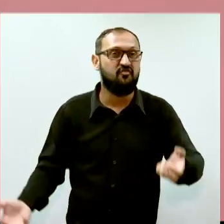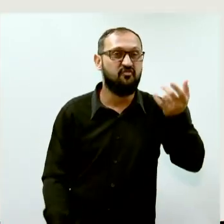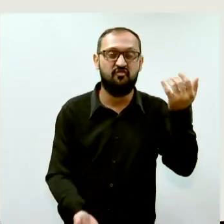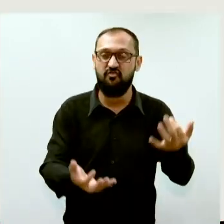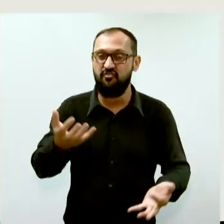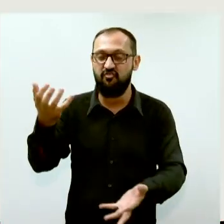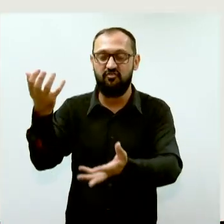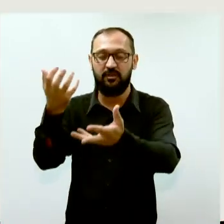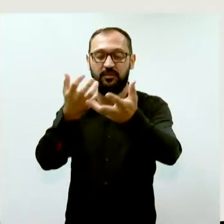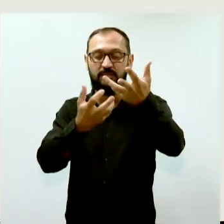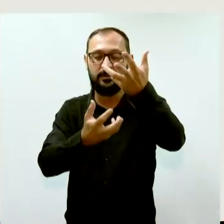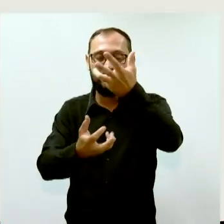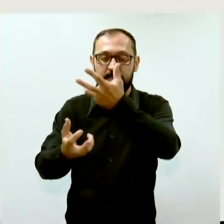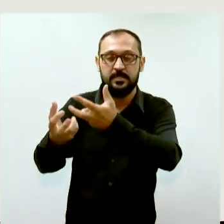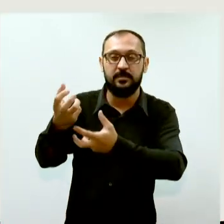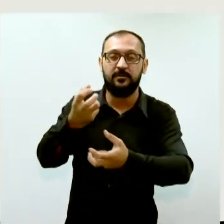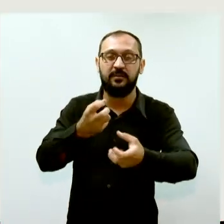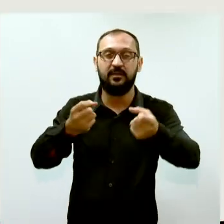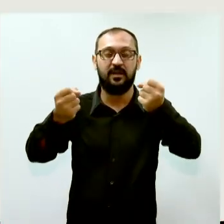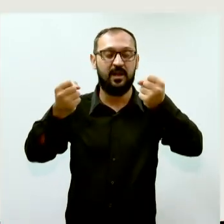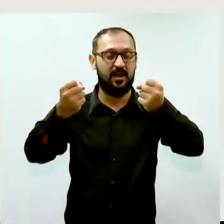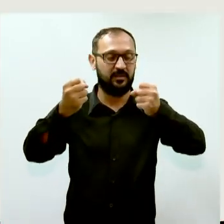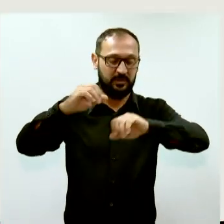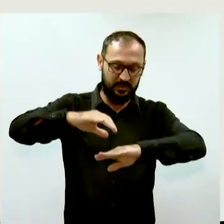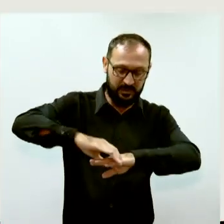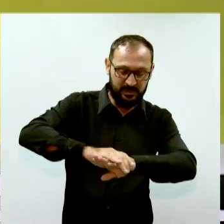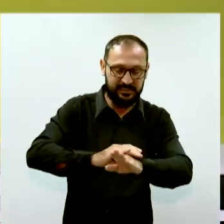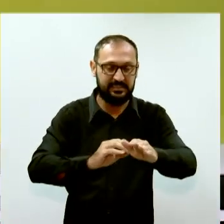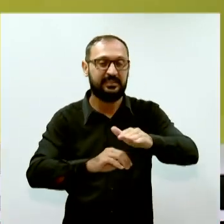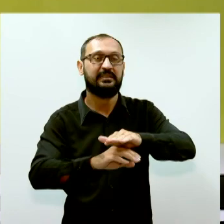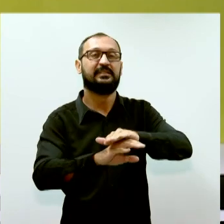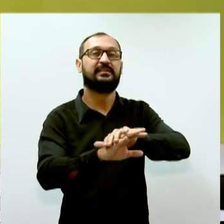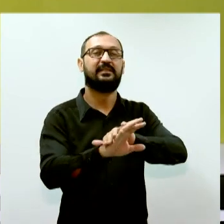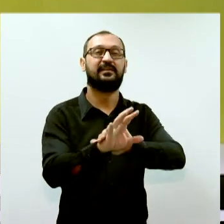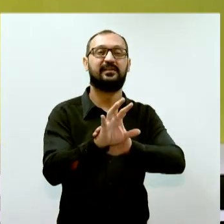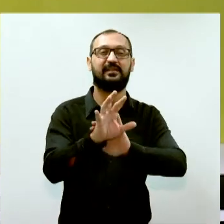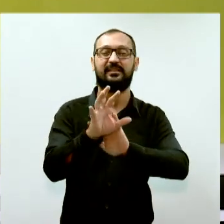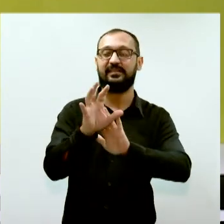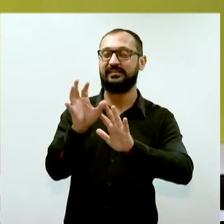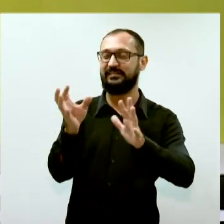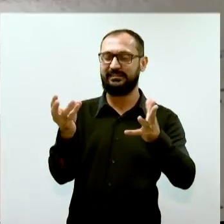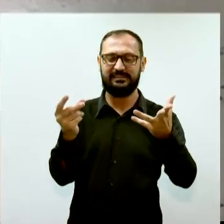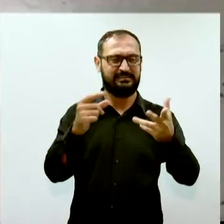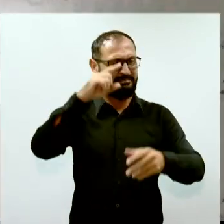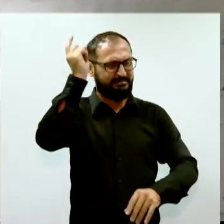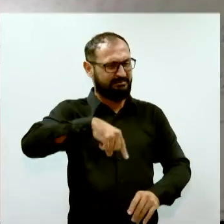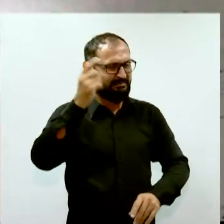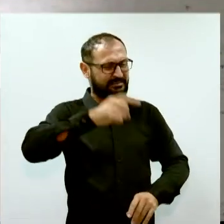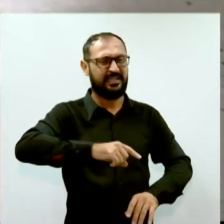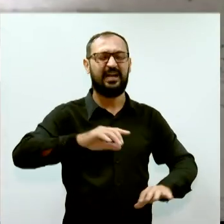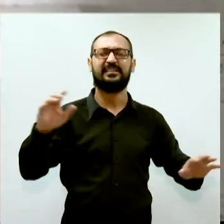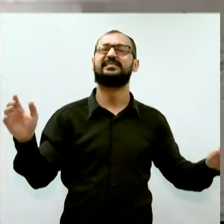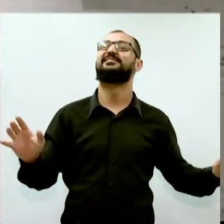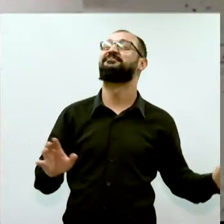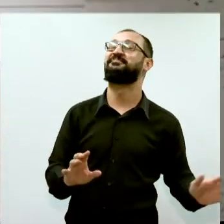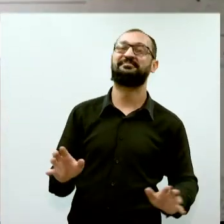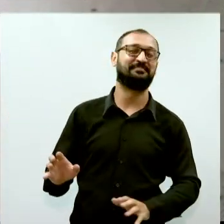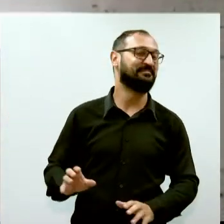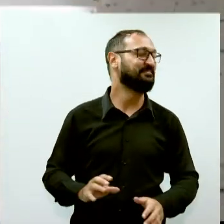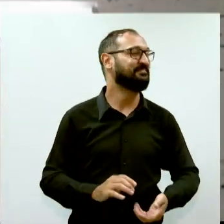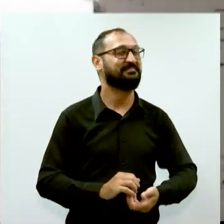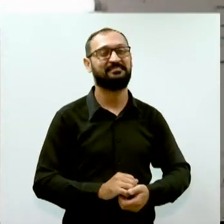inferno esfrie o dono do sapato, nem por um decreto.